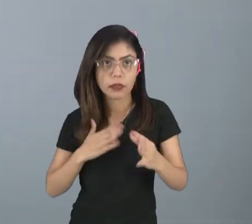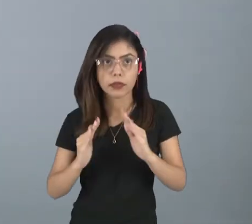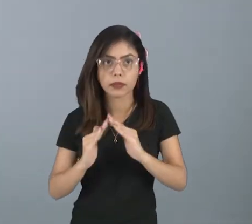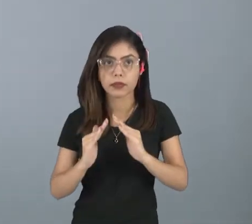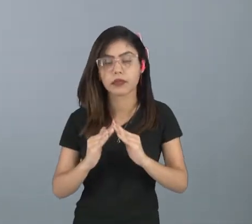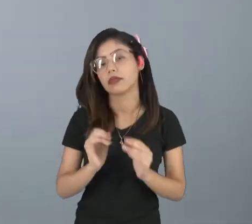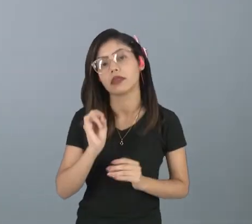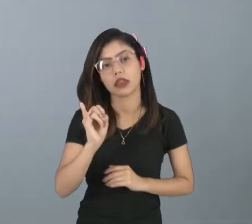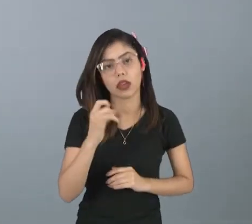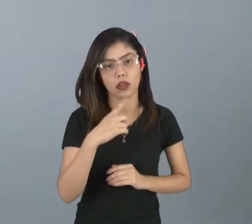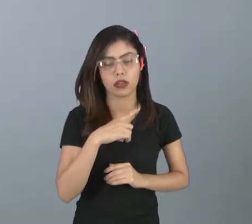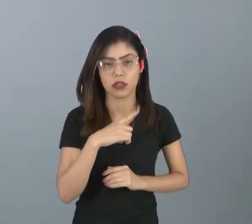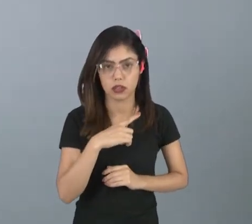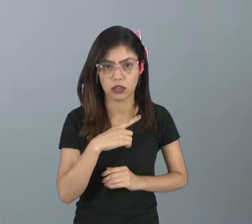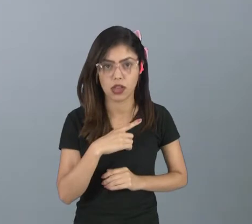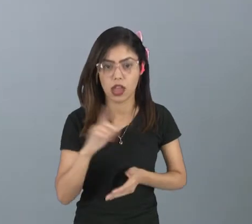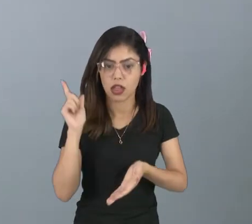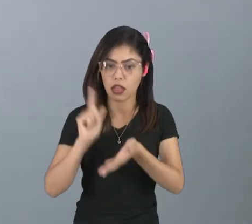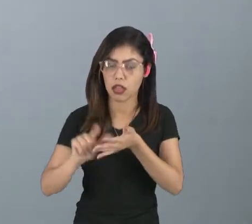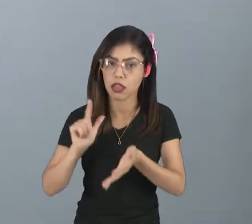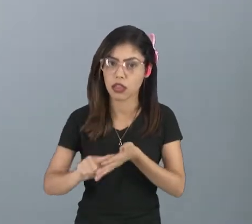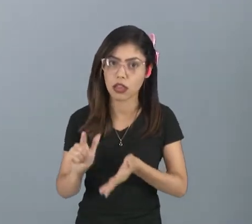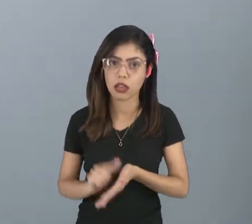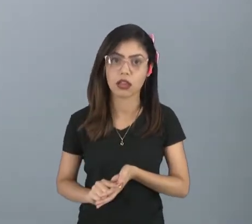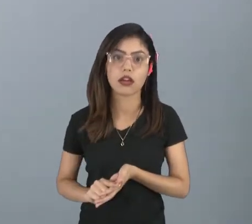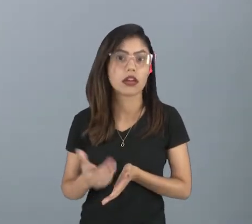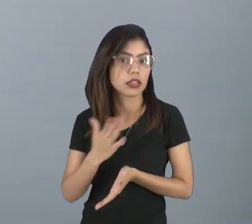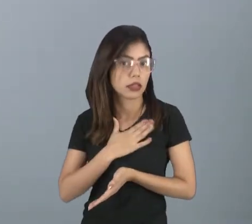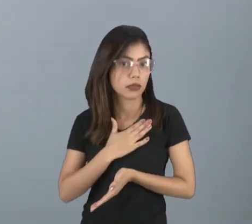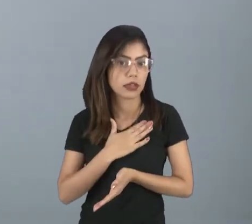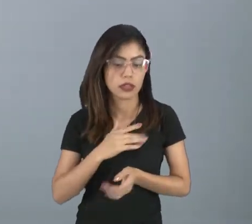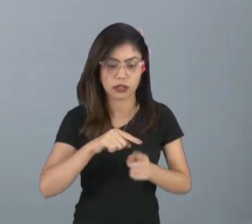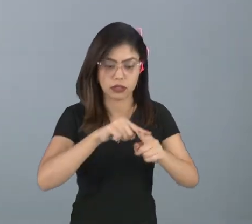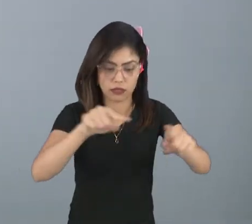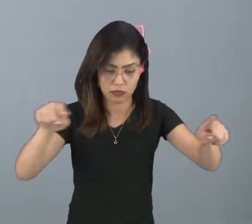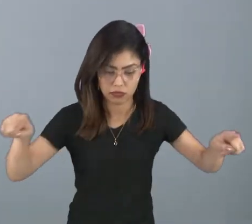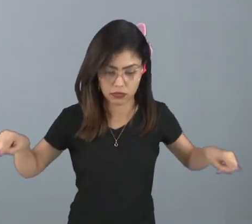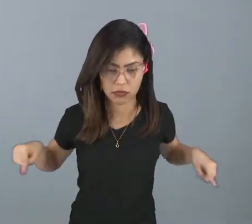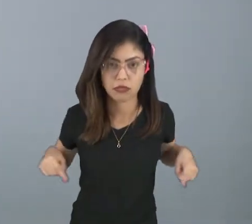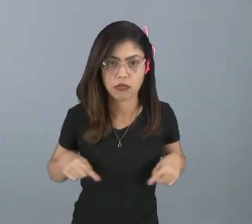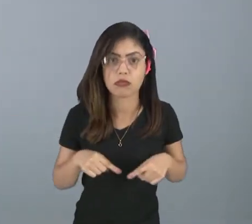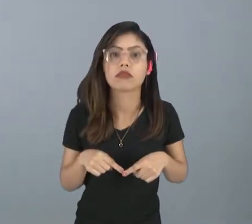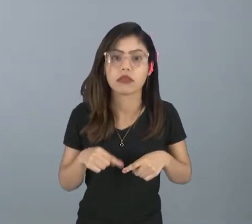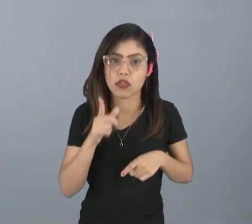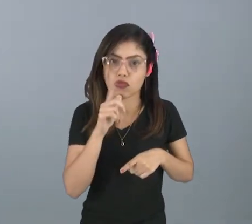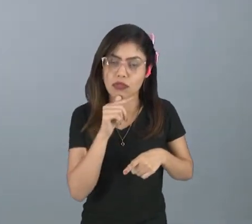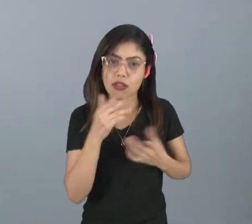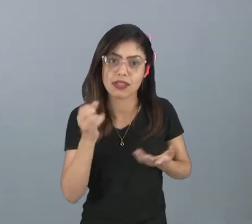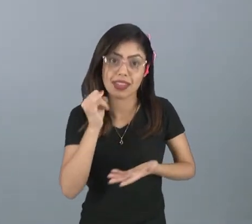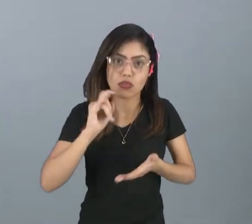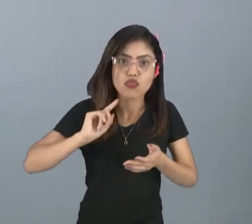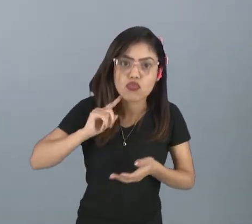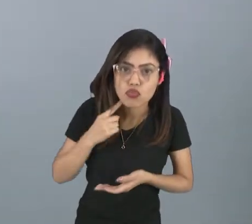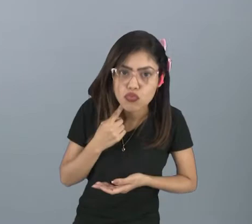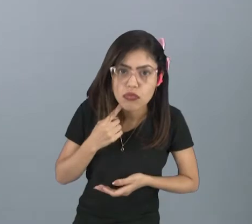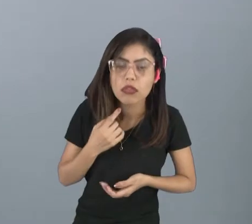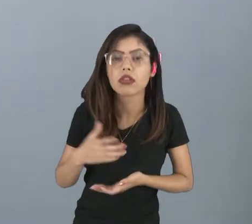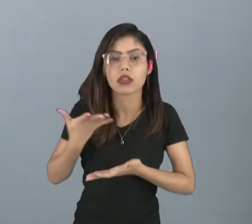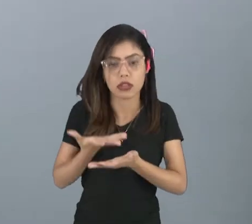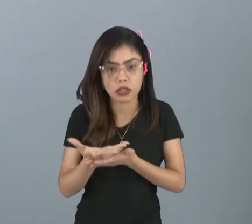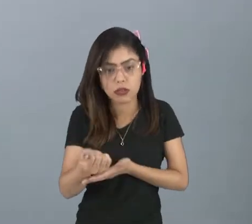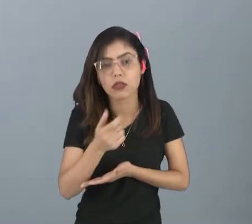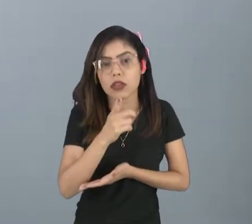casa, se eu não faço a limpeza diária ou rotineira da minha caixa d'água. Se a minha caixa d'água está suja, quando eu receber